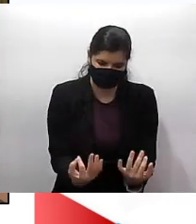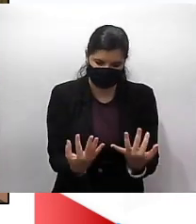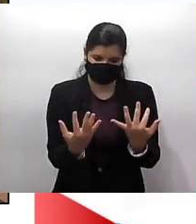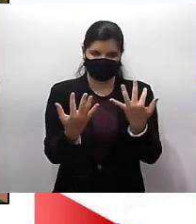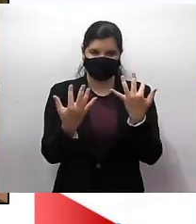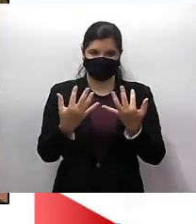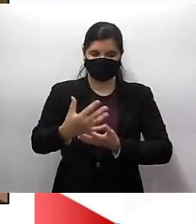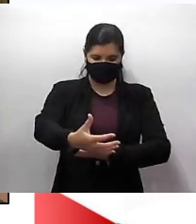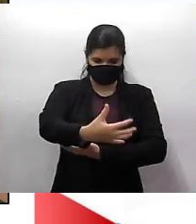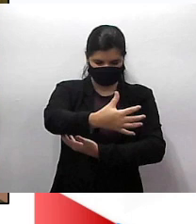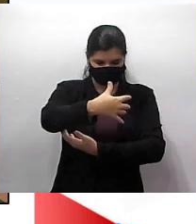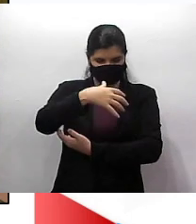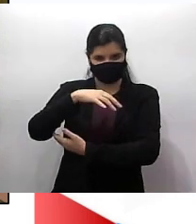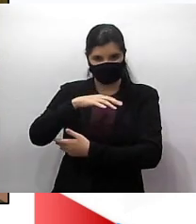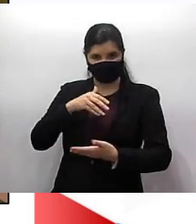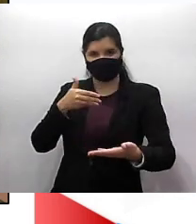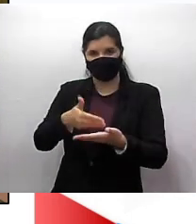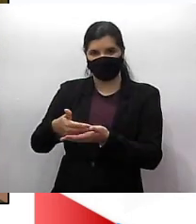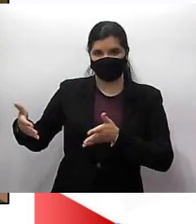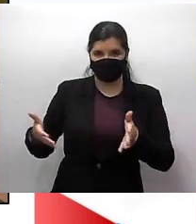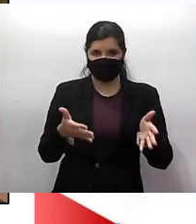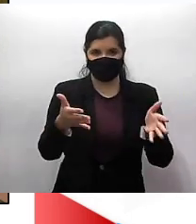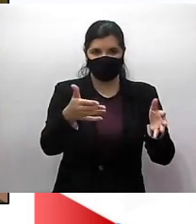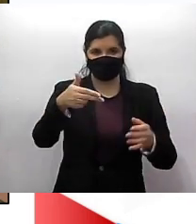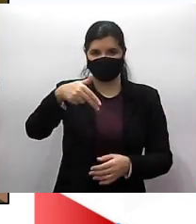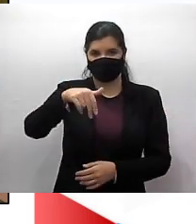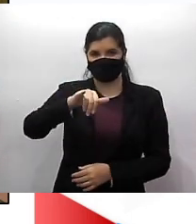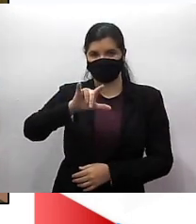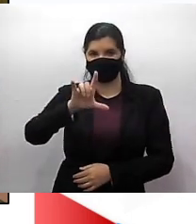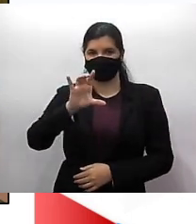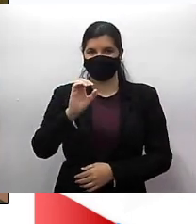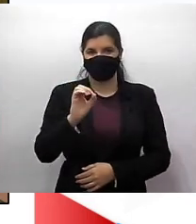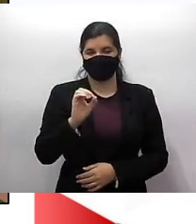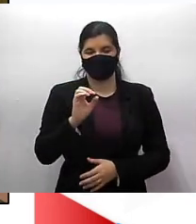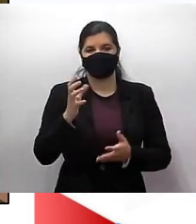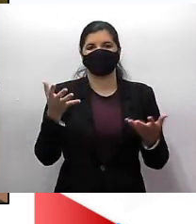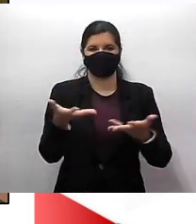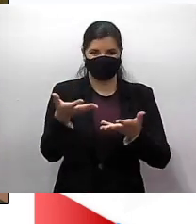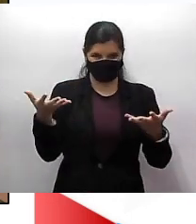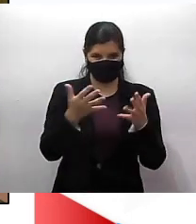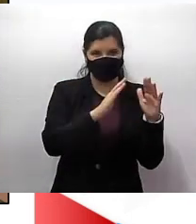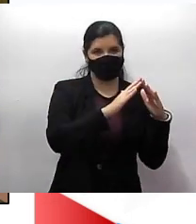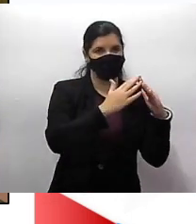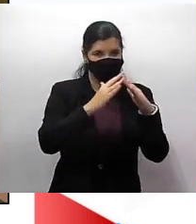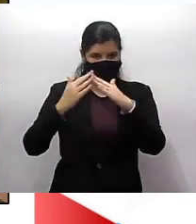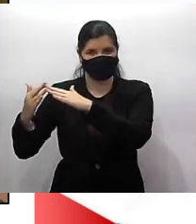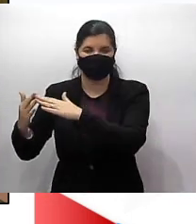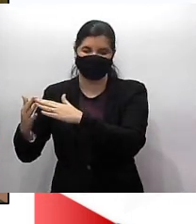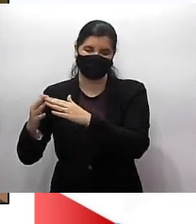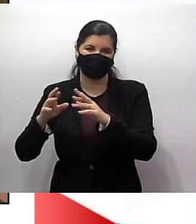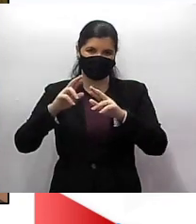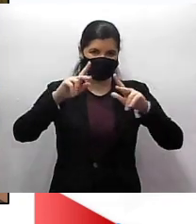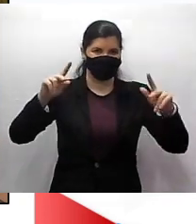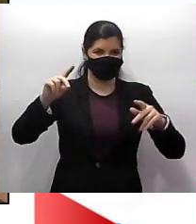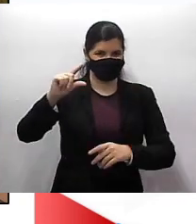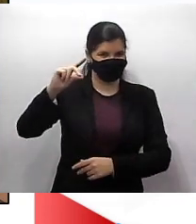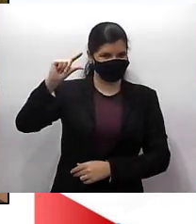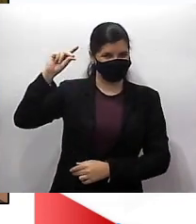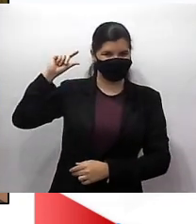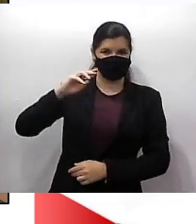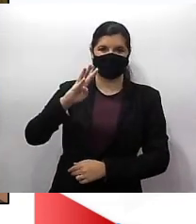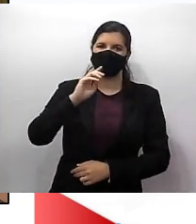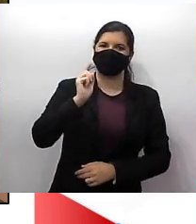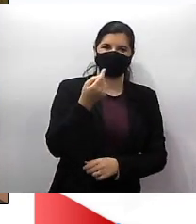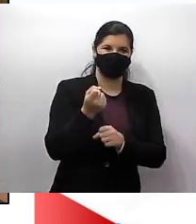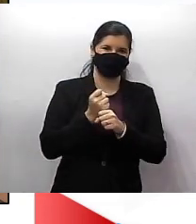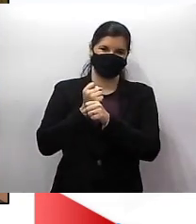do Rio Nilo, né, que vocês estão visualizando. Claro que hoje habitado, totalmente diferente de 4.000 anos atrás,